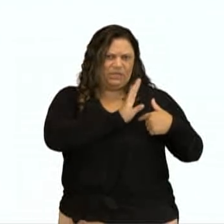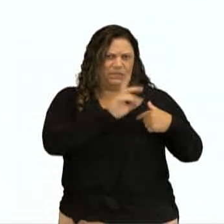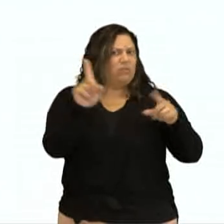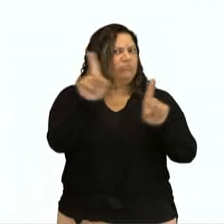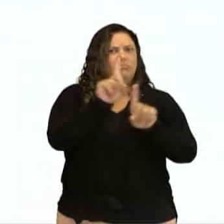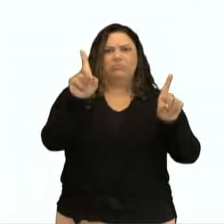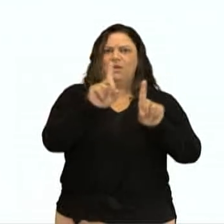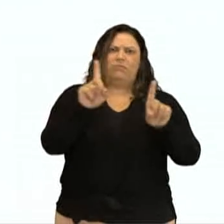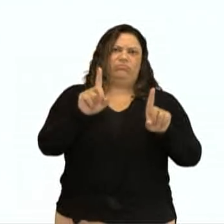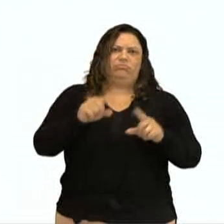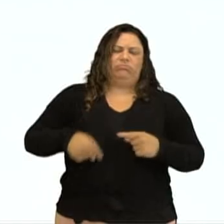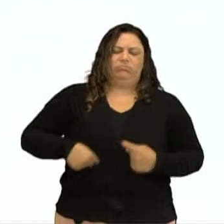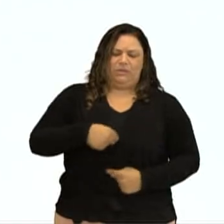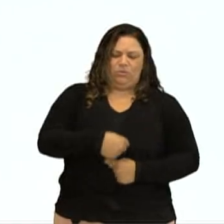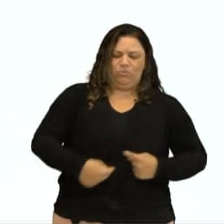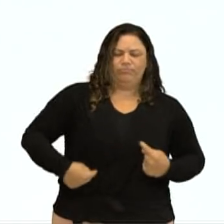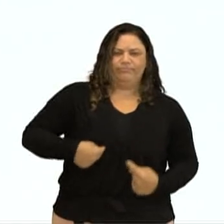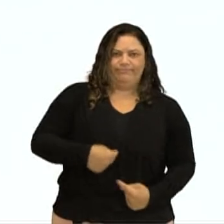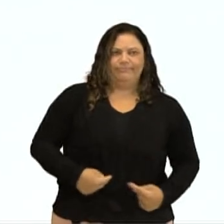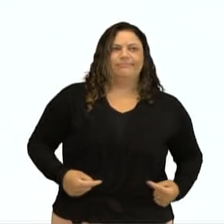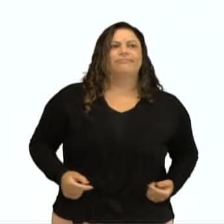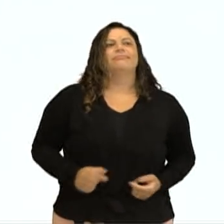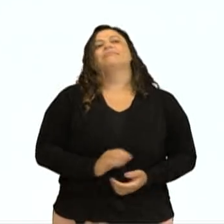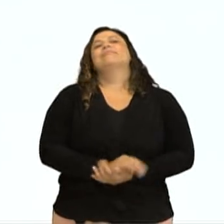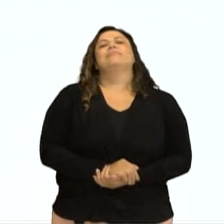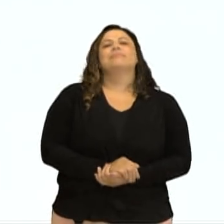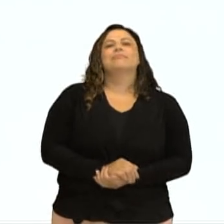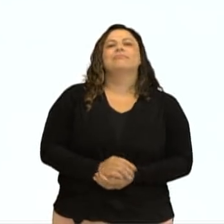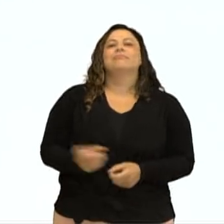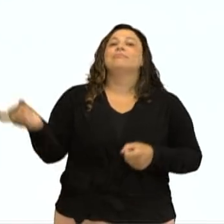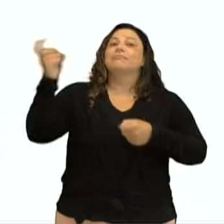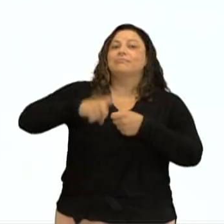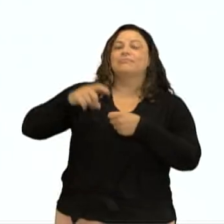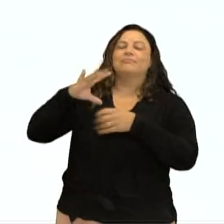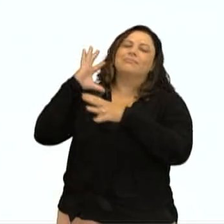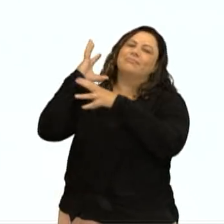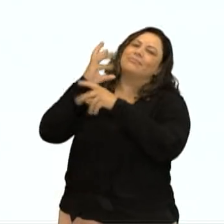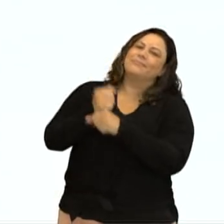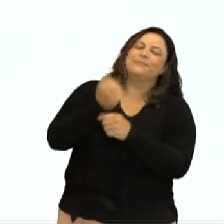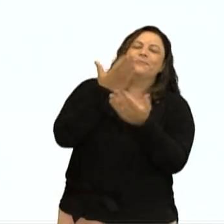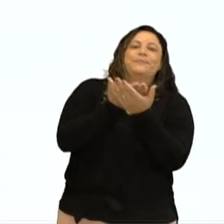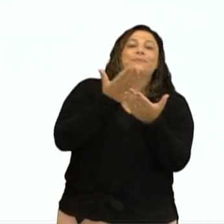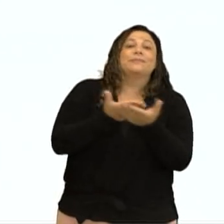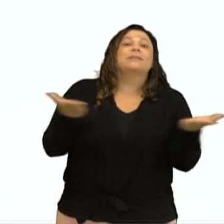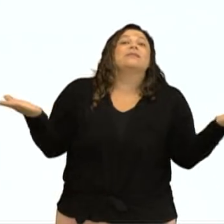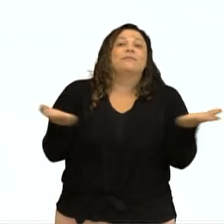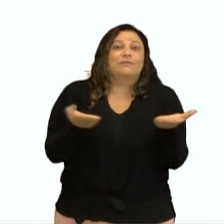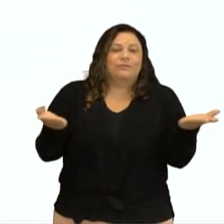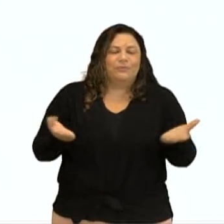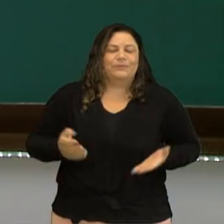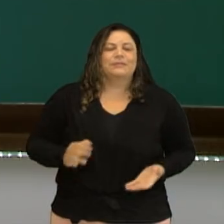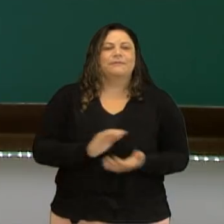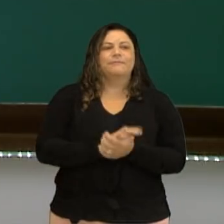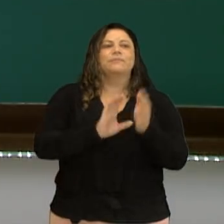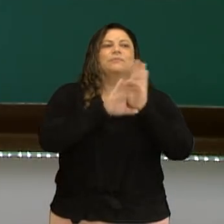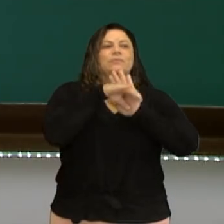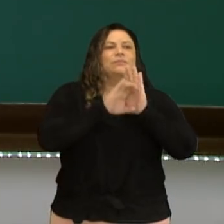sistema digestório. Vamos ver a nossa retomada? O que nós vimos na aula? Então, o conceito